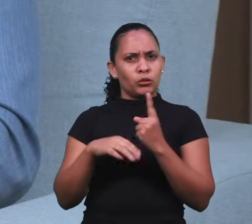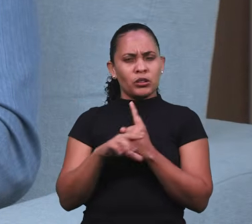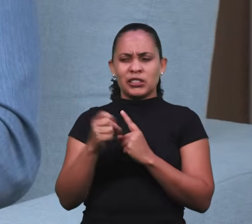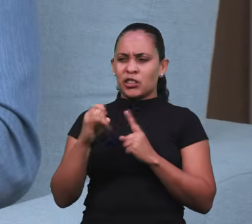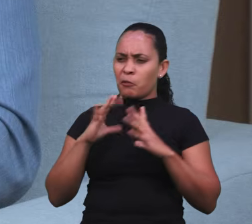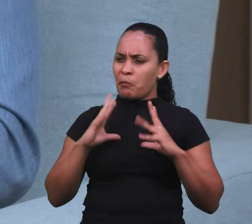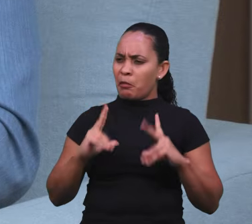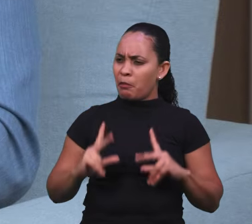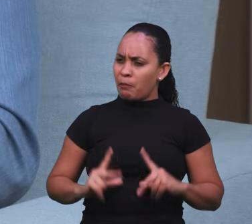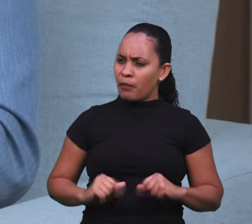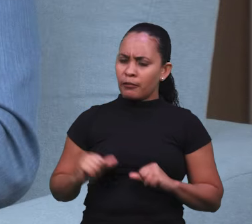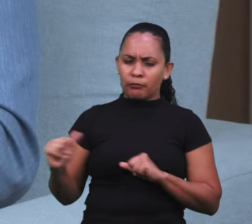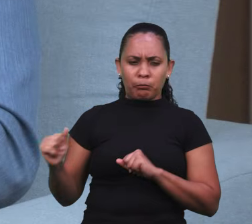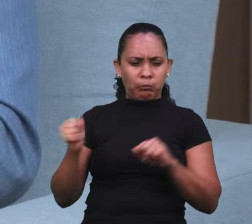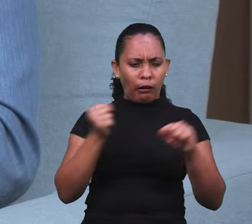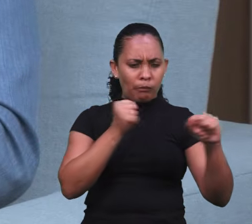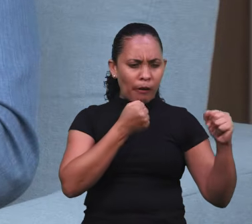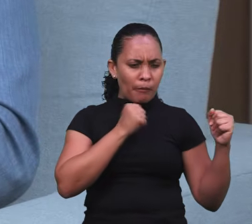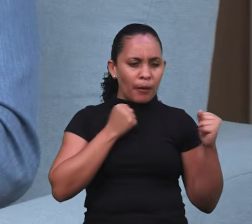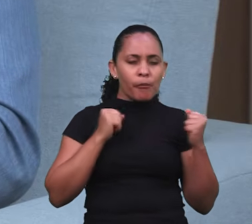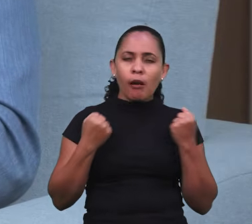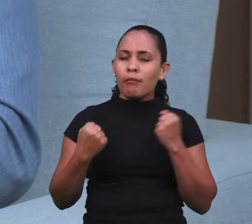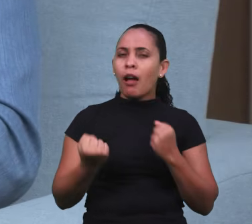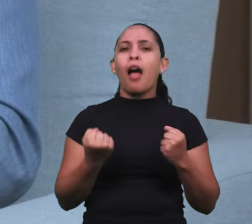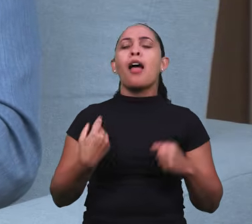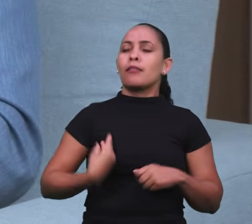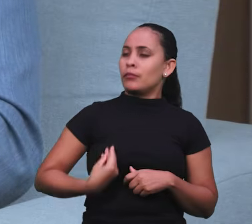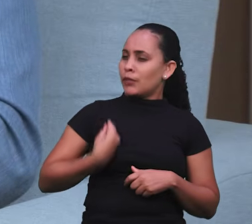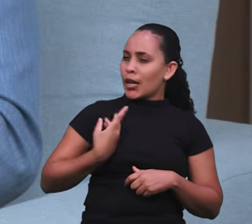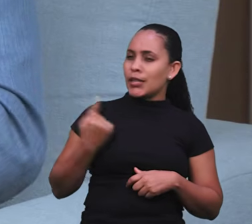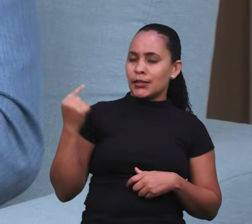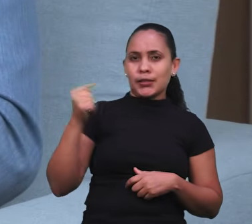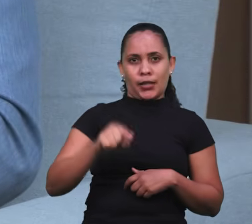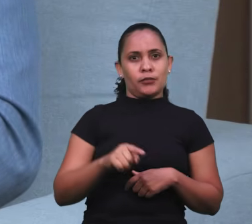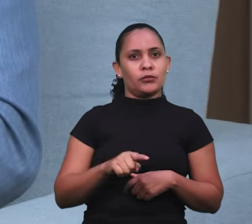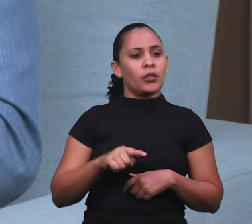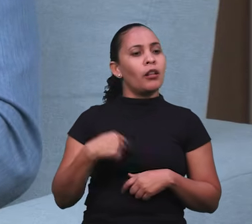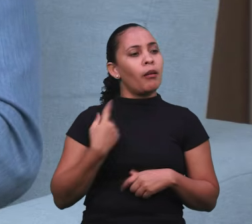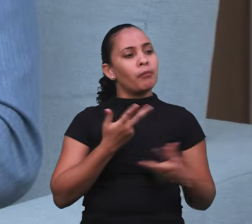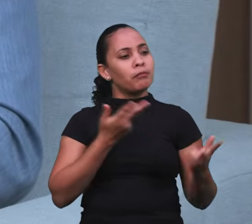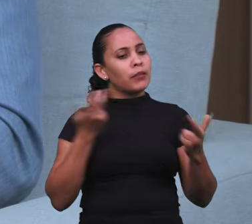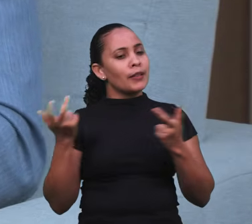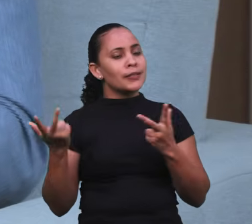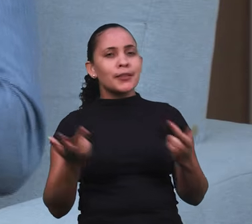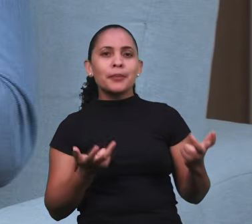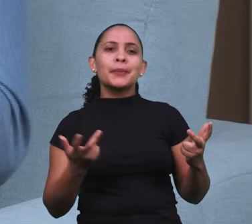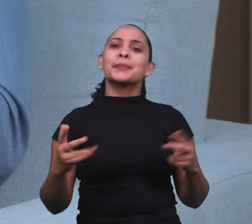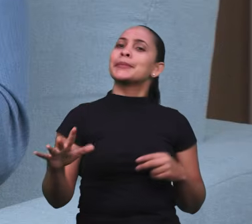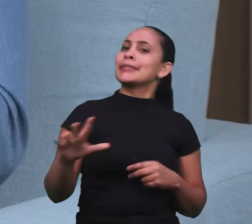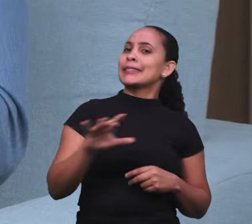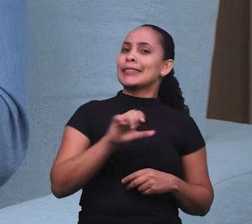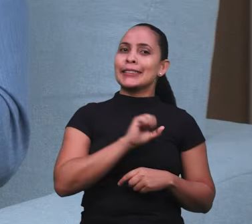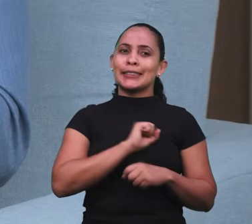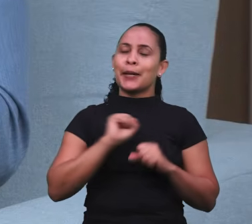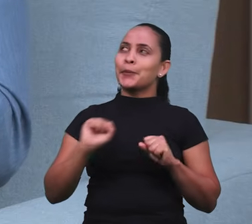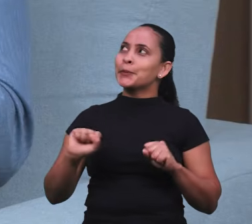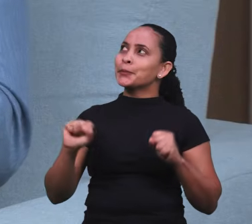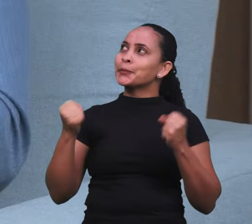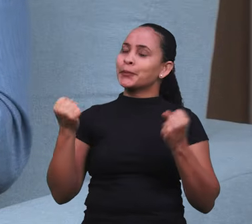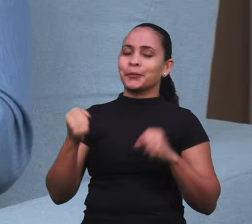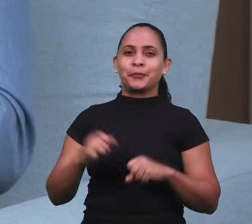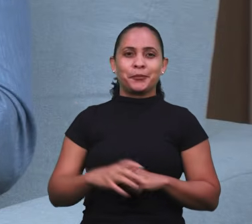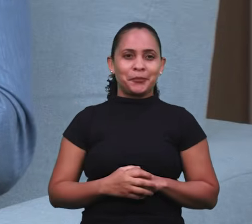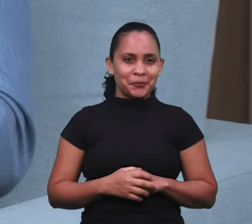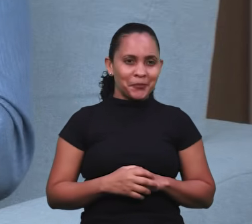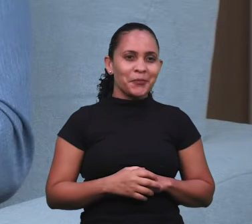querem participar de tudo. Se você chamar para limpeza, eles vão. Se chamar para uma reunião, eles estão presentes. E é isso que nós vemos, este